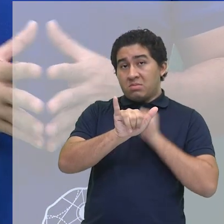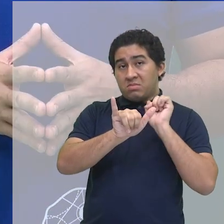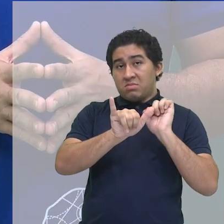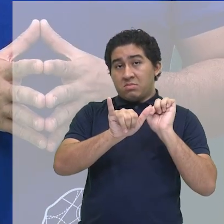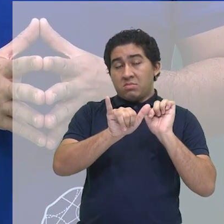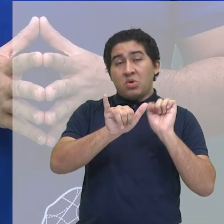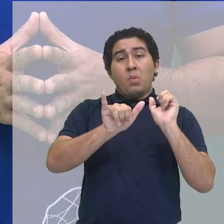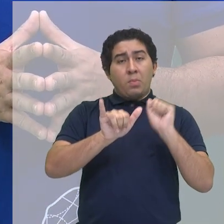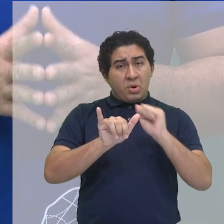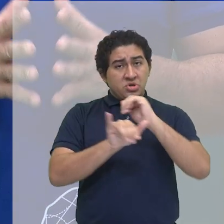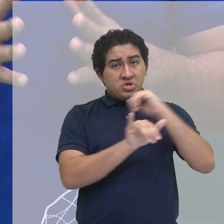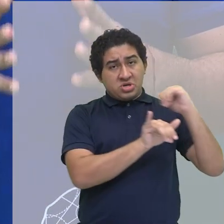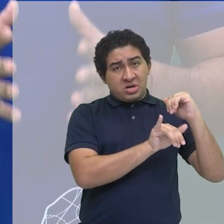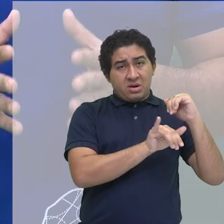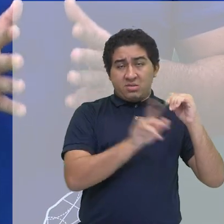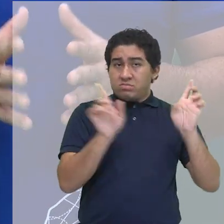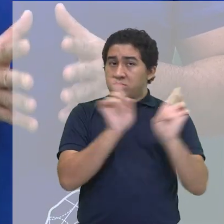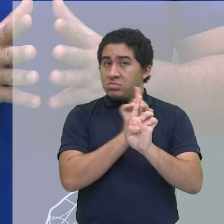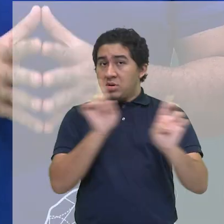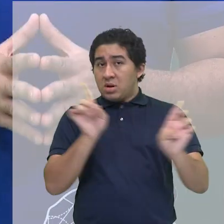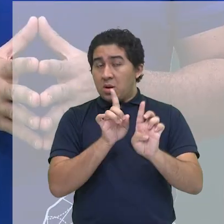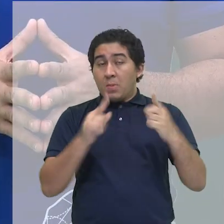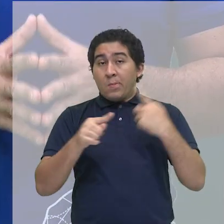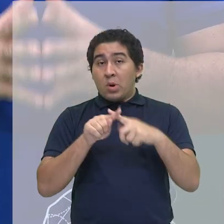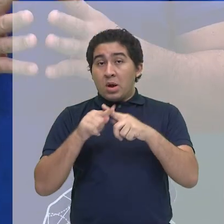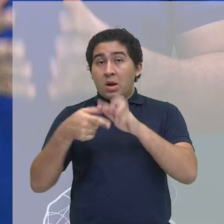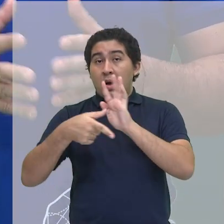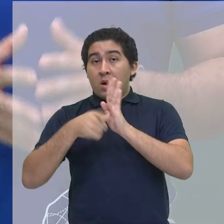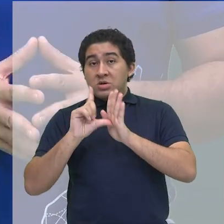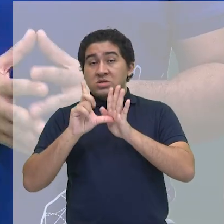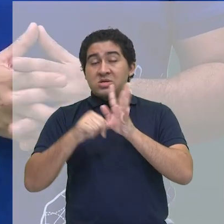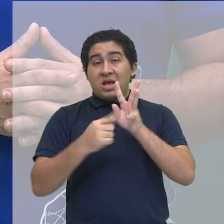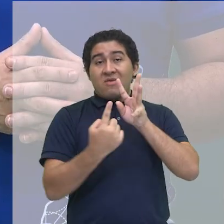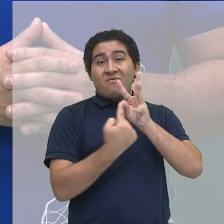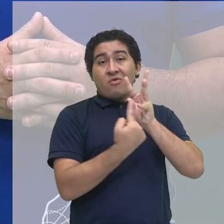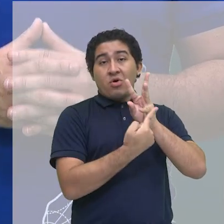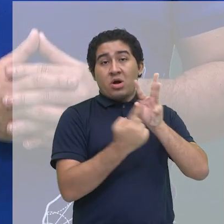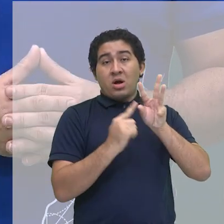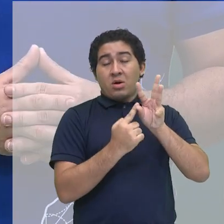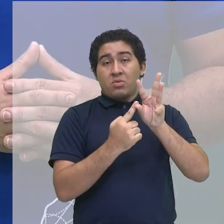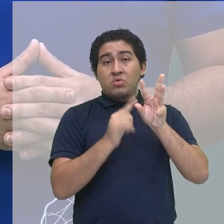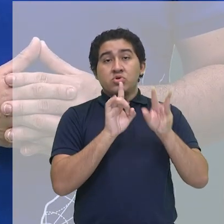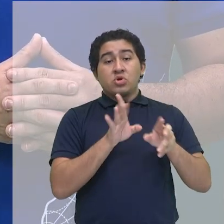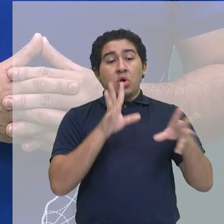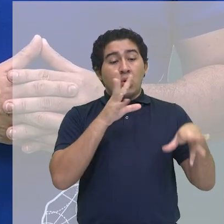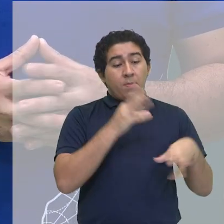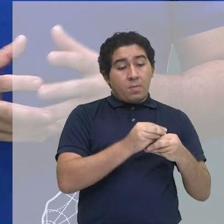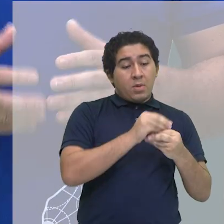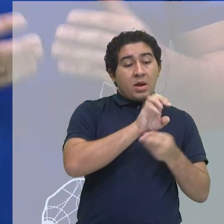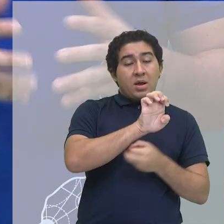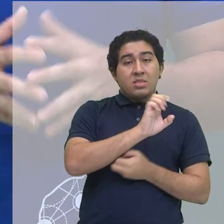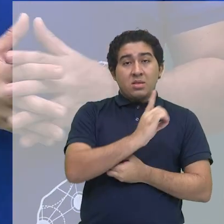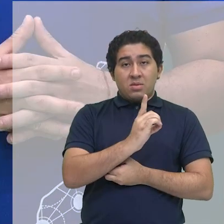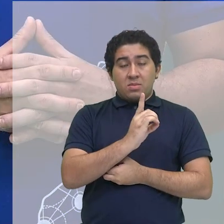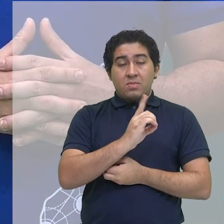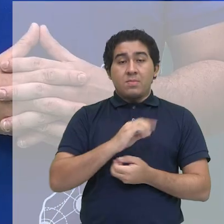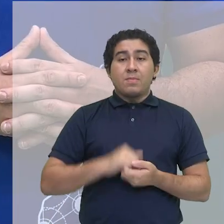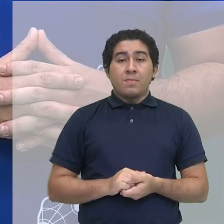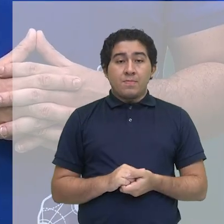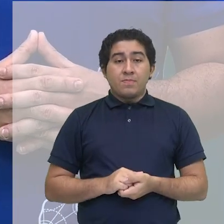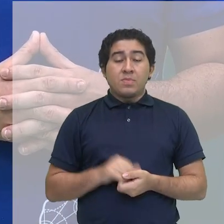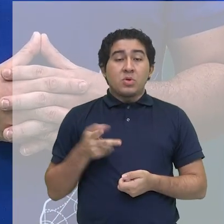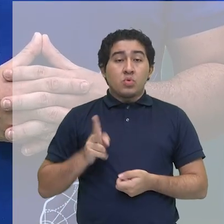nesse caso, a gente não vai tirar o y, a gente só acrescenta o ed, ok? Vamos continuando